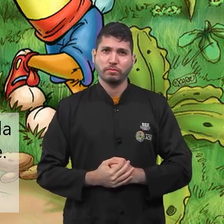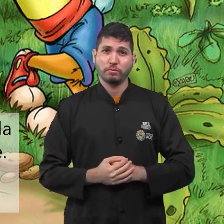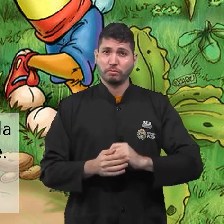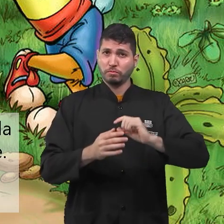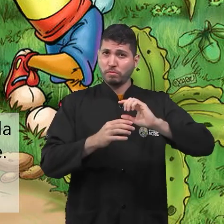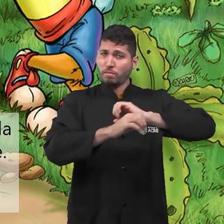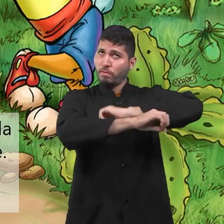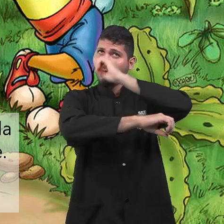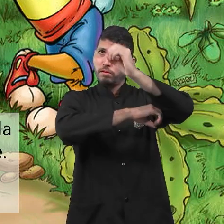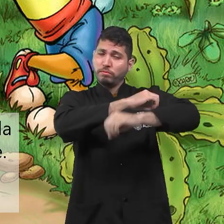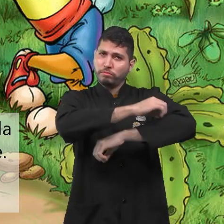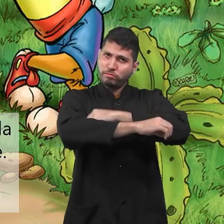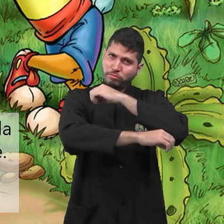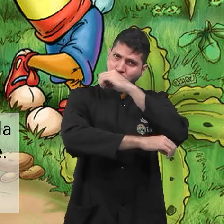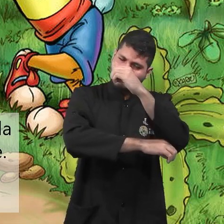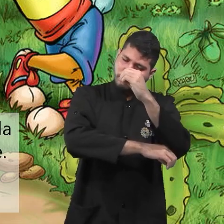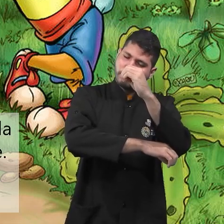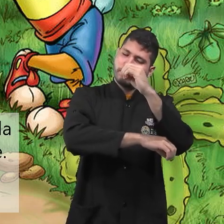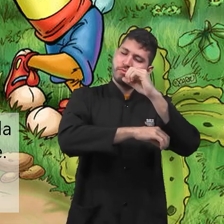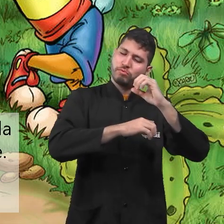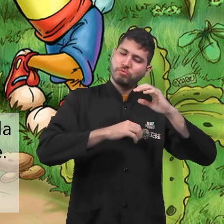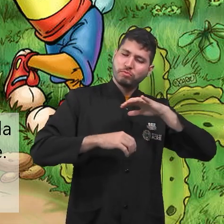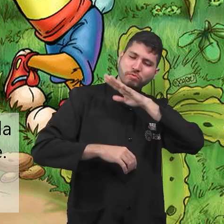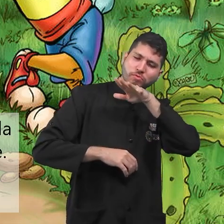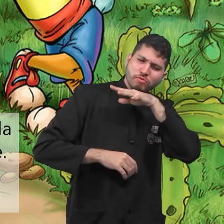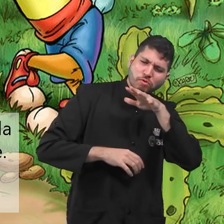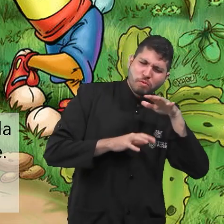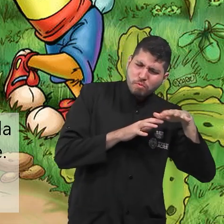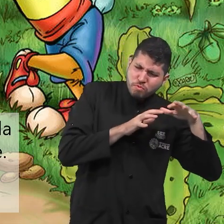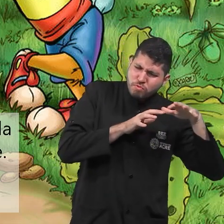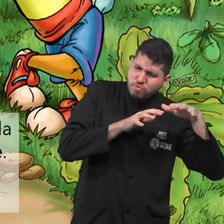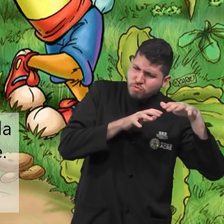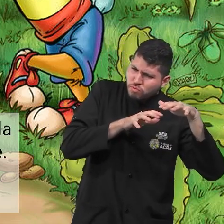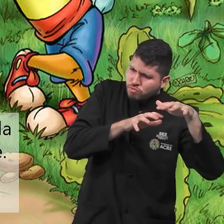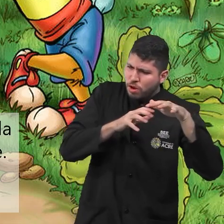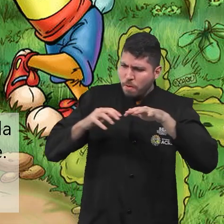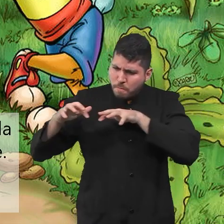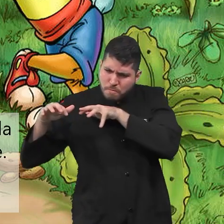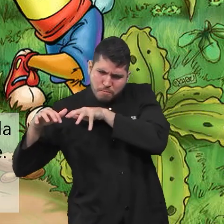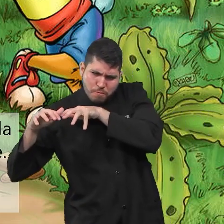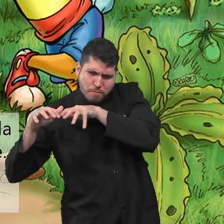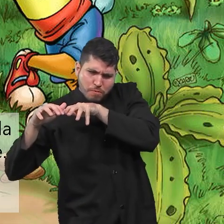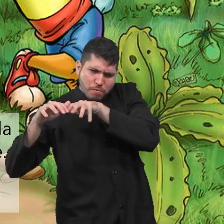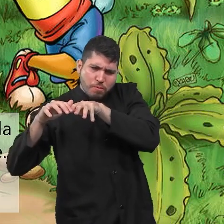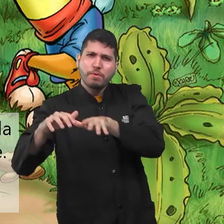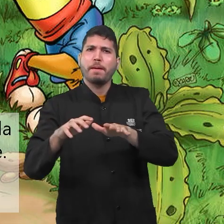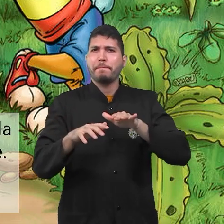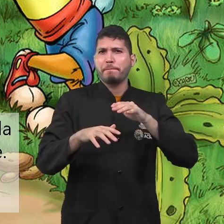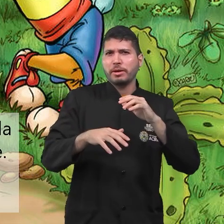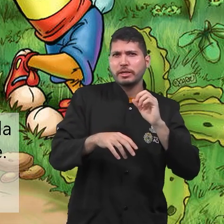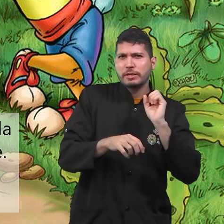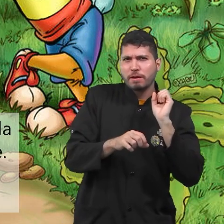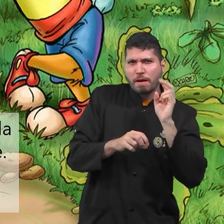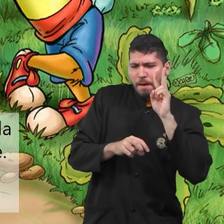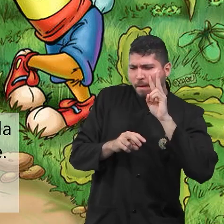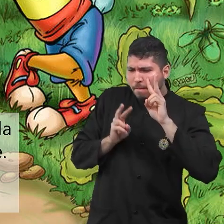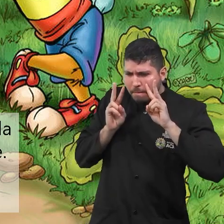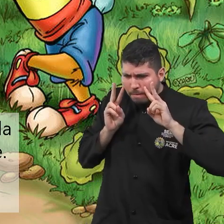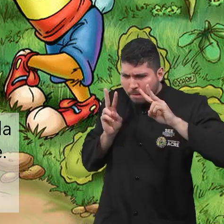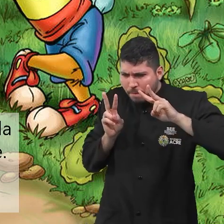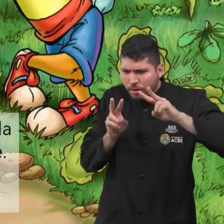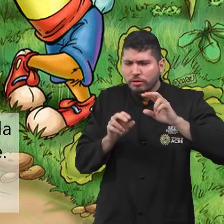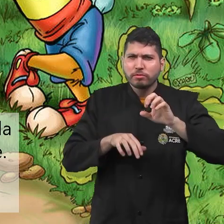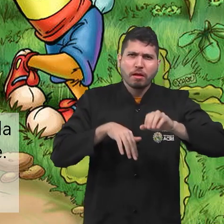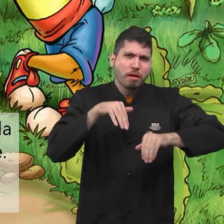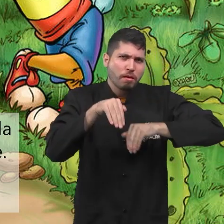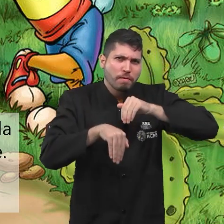os animais do bosque se reuniram para presenciar a carreira, ou seja, todos os animais estavam presentes. Todos queriam ver se Tortuga, em realidade,